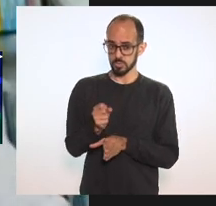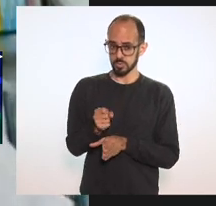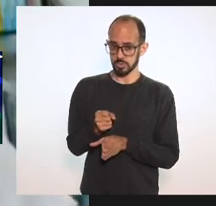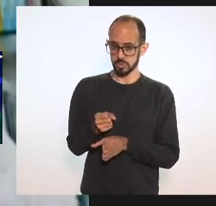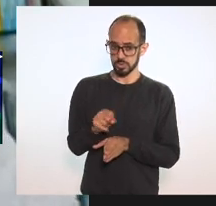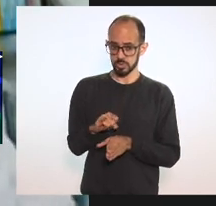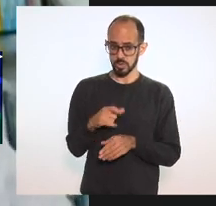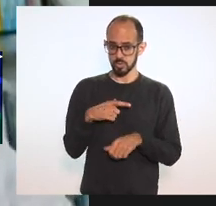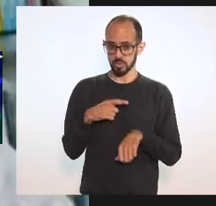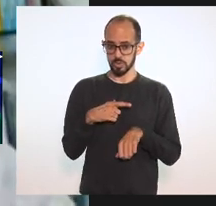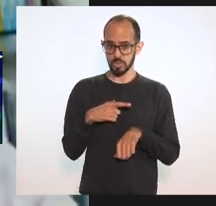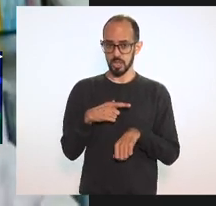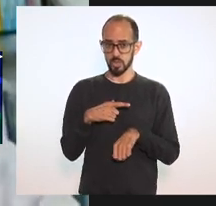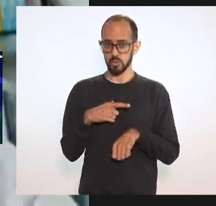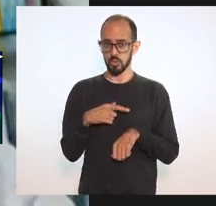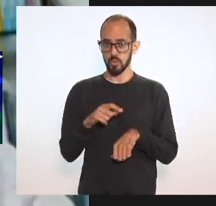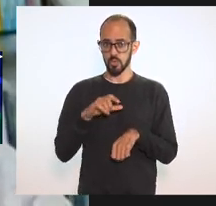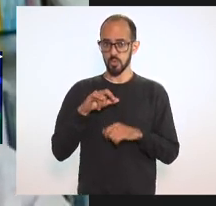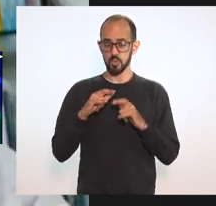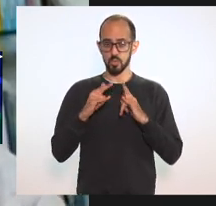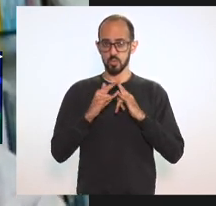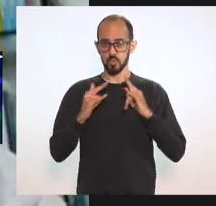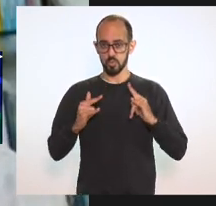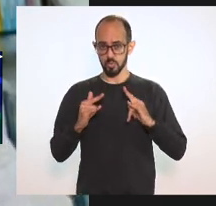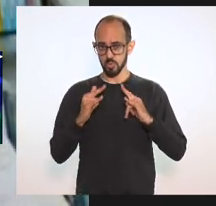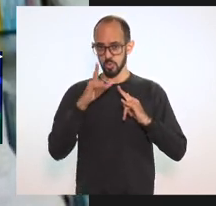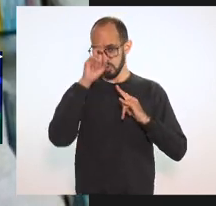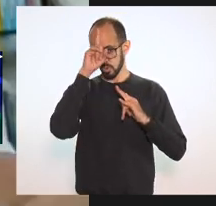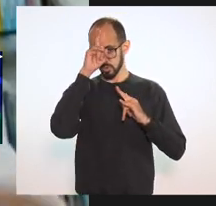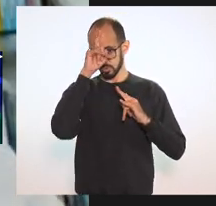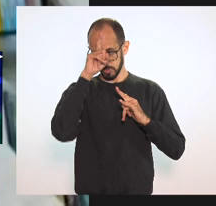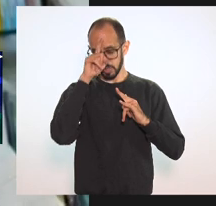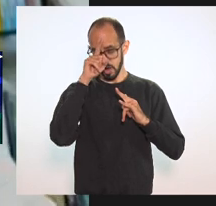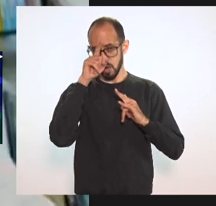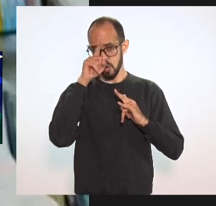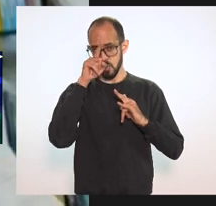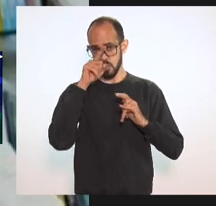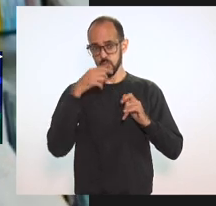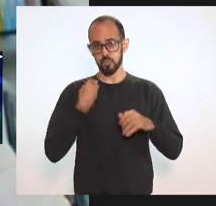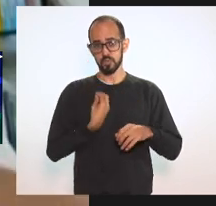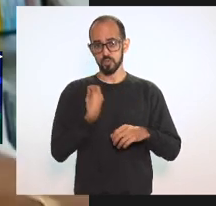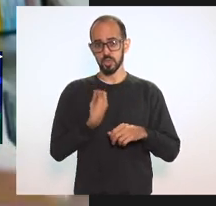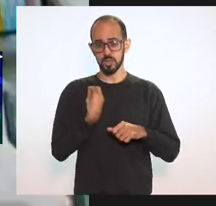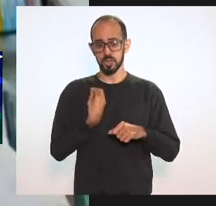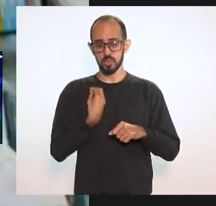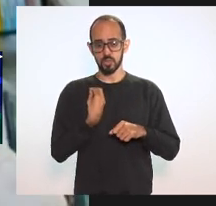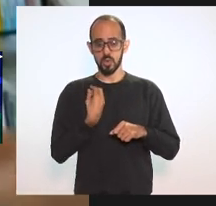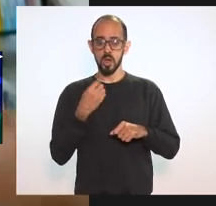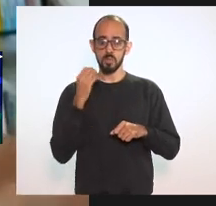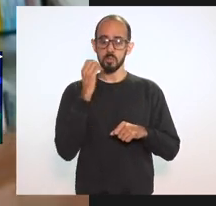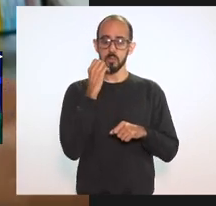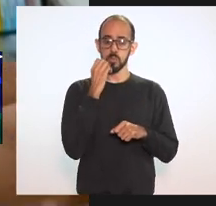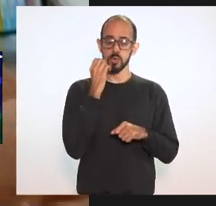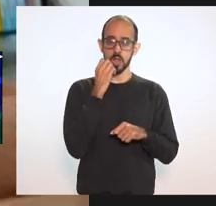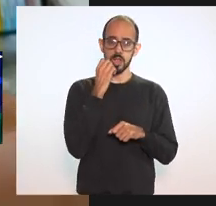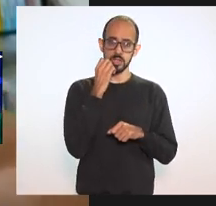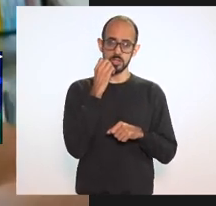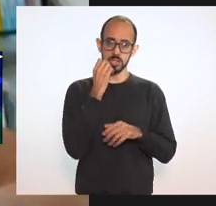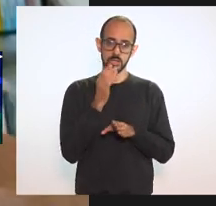fiscalizados os hospitais de campanha estivessem funcionando nós teríamos aí com razoável